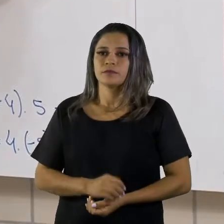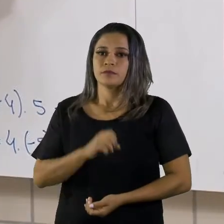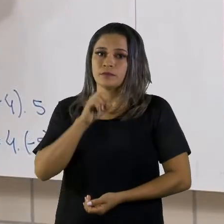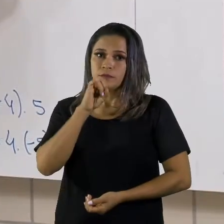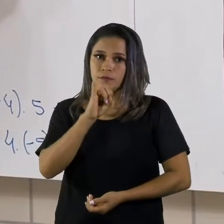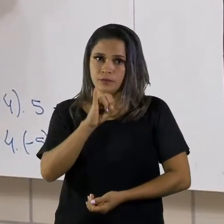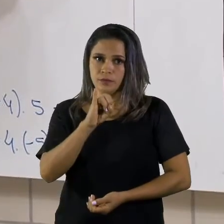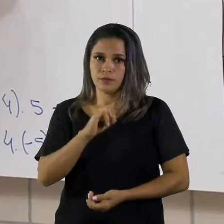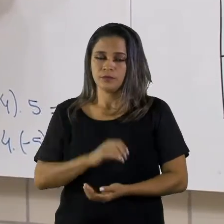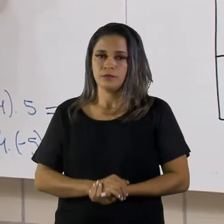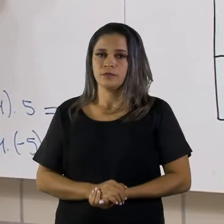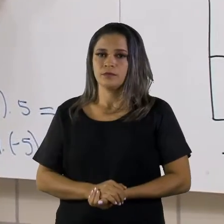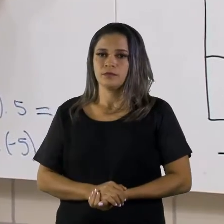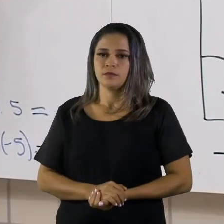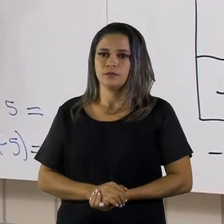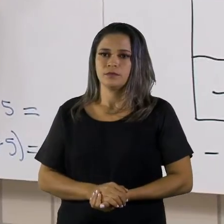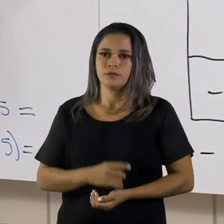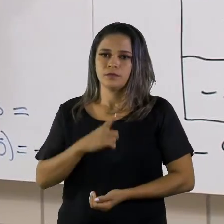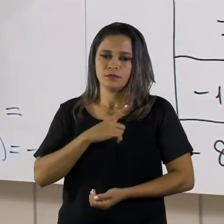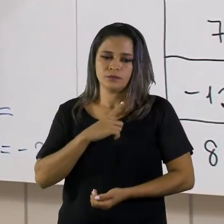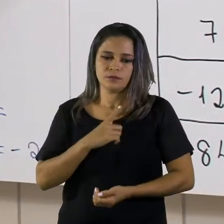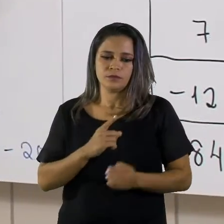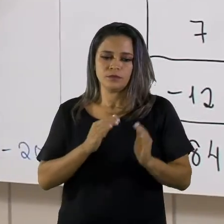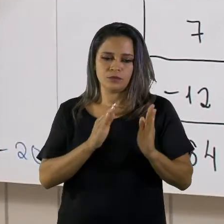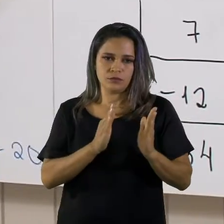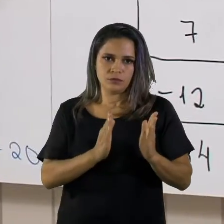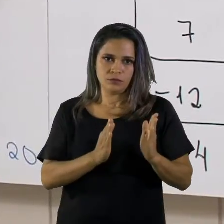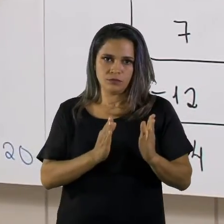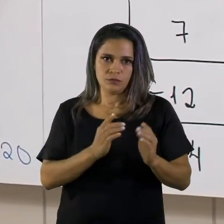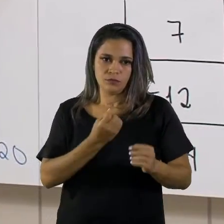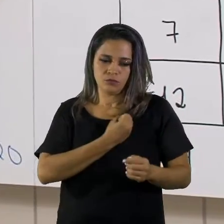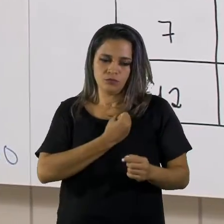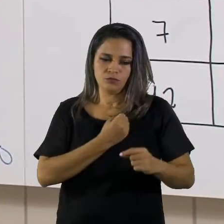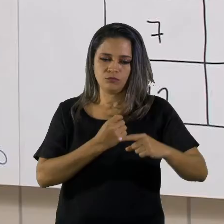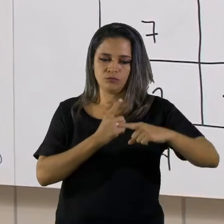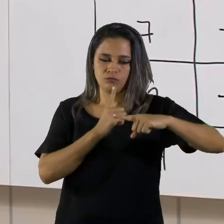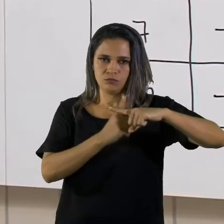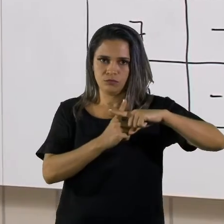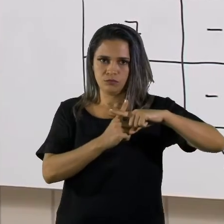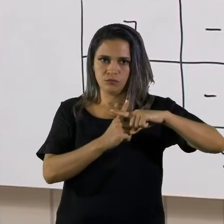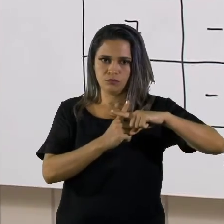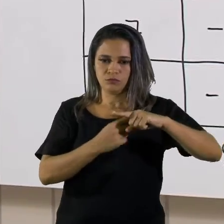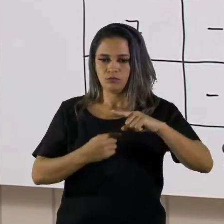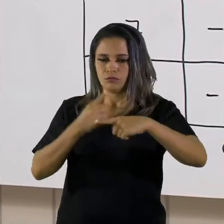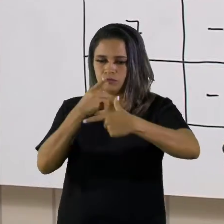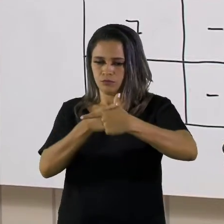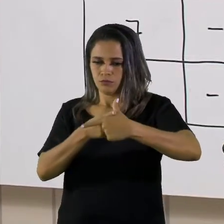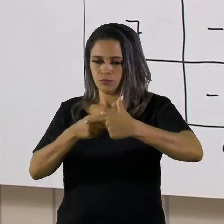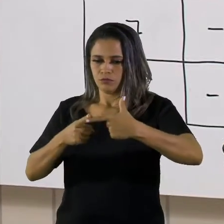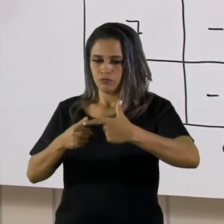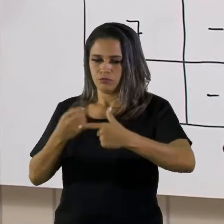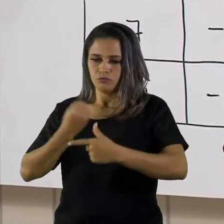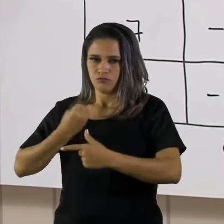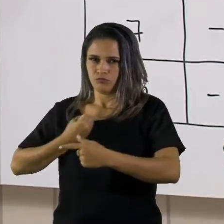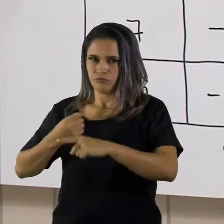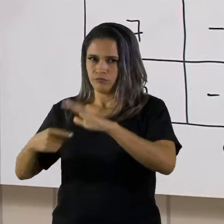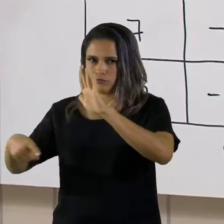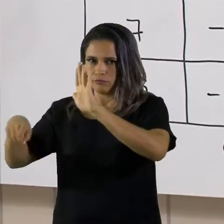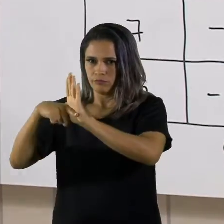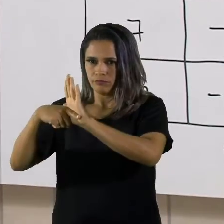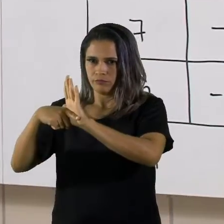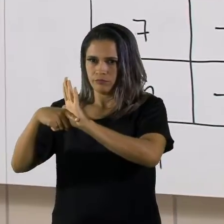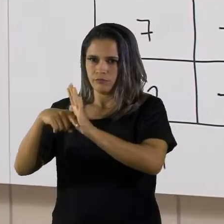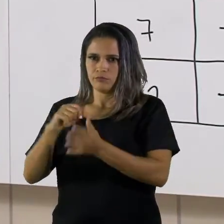um número positivo e divido por um número negativo, o resultado só